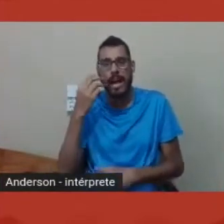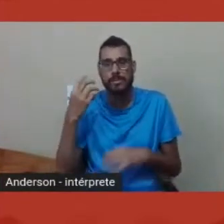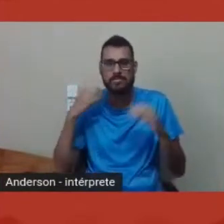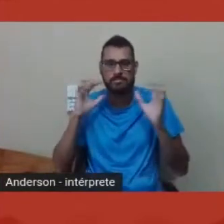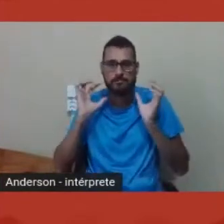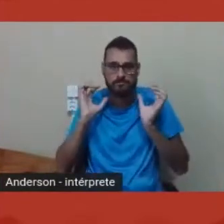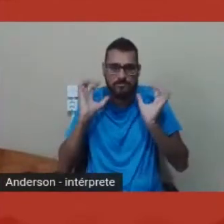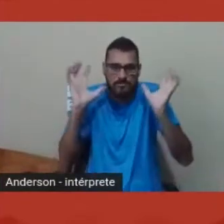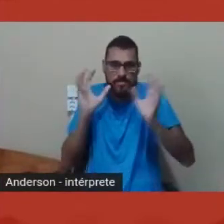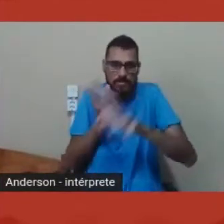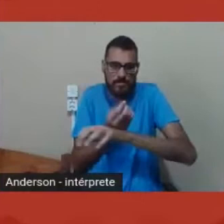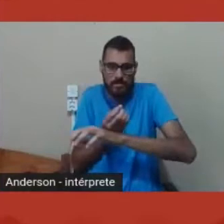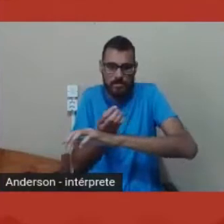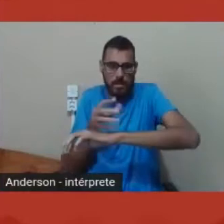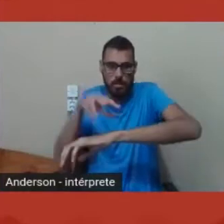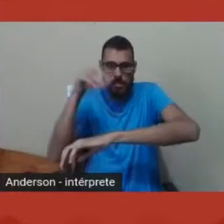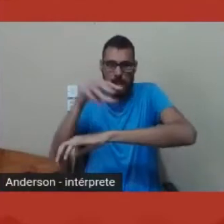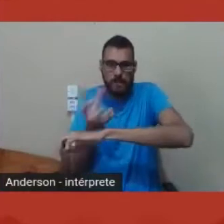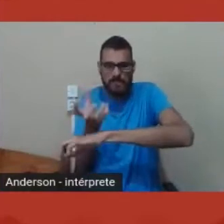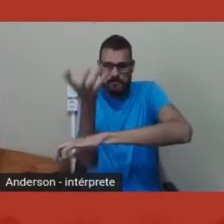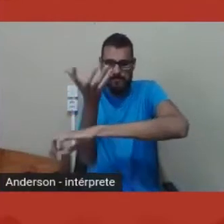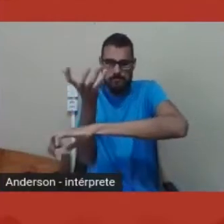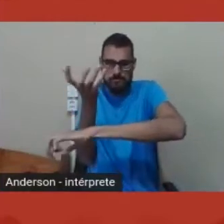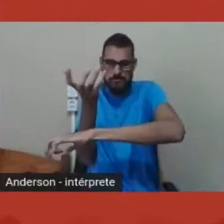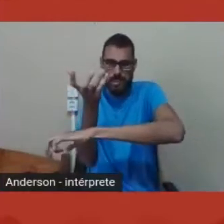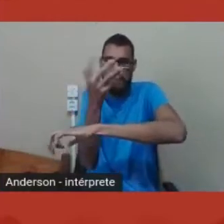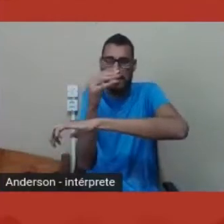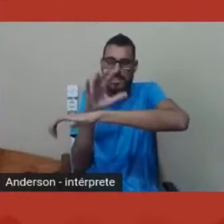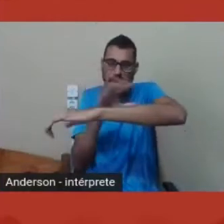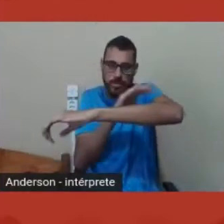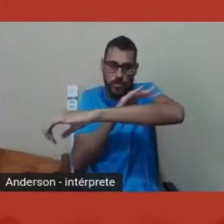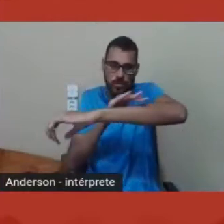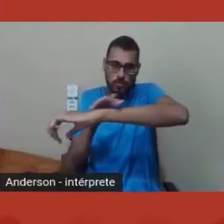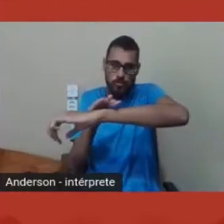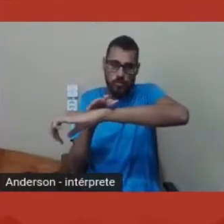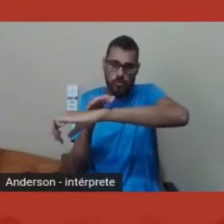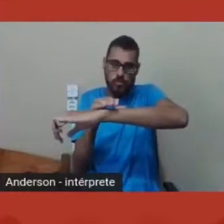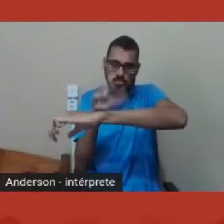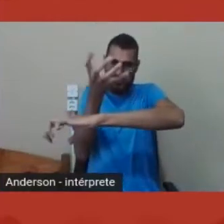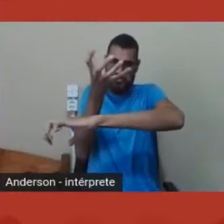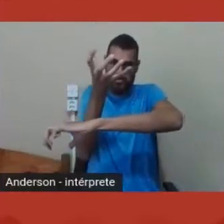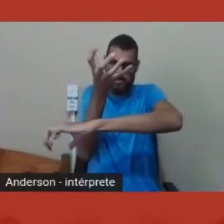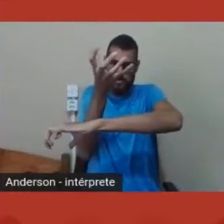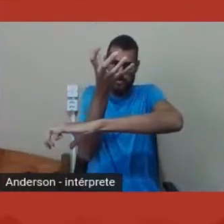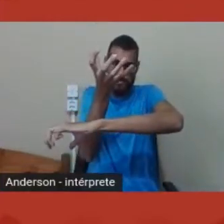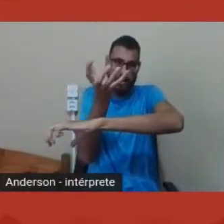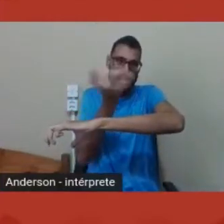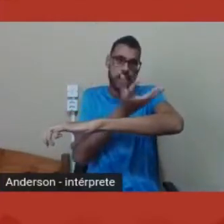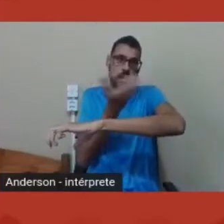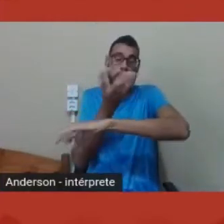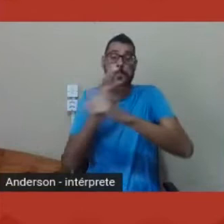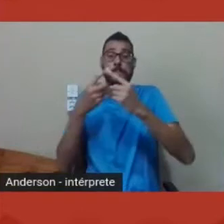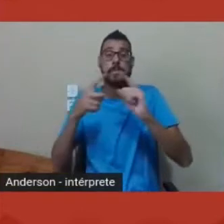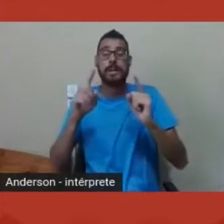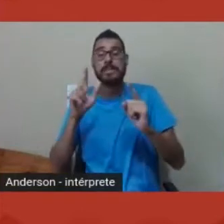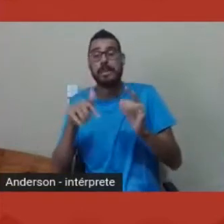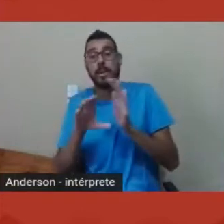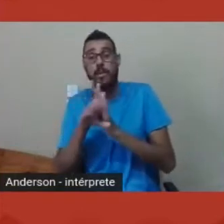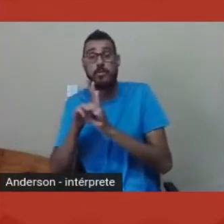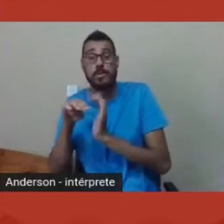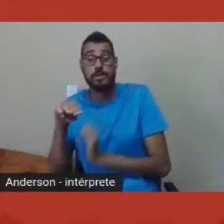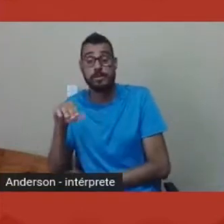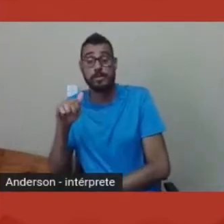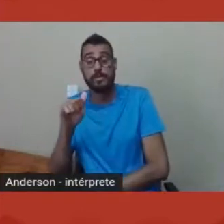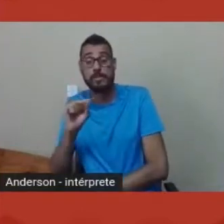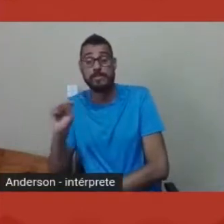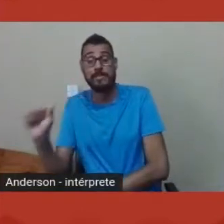ele ocupa um volume maior no espaço. E aí eu fui com o conceito de massa. Então o que é fixo